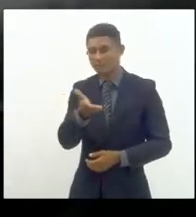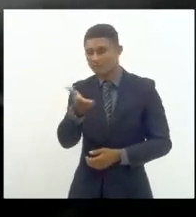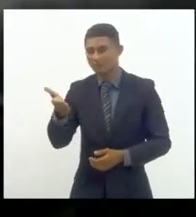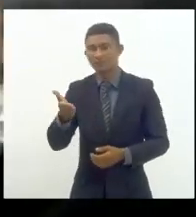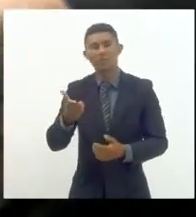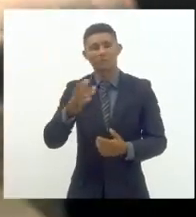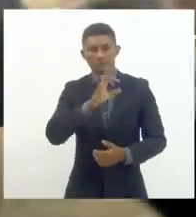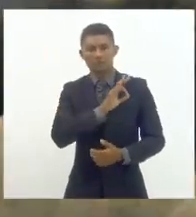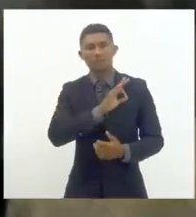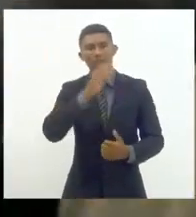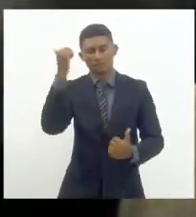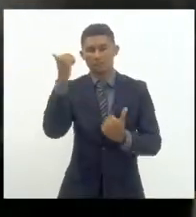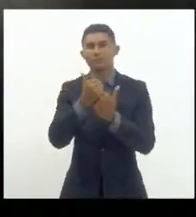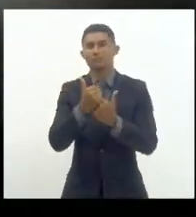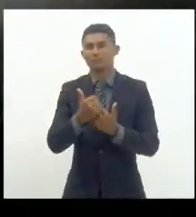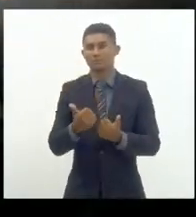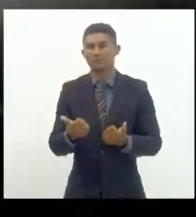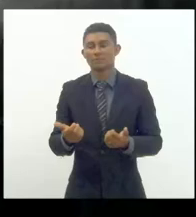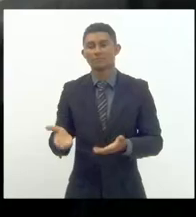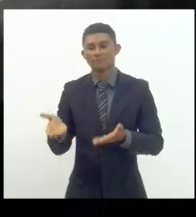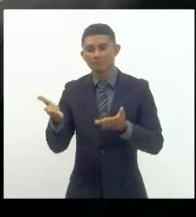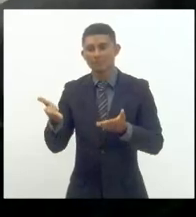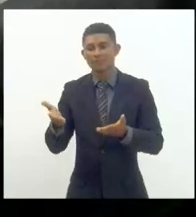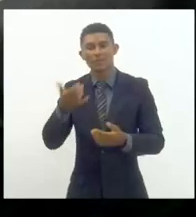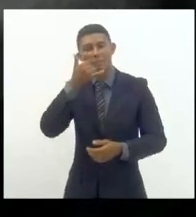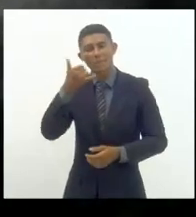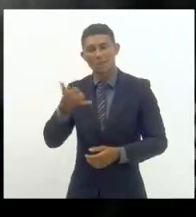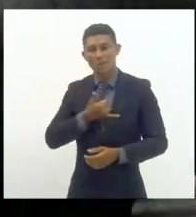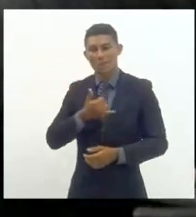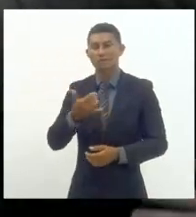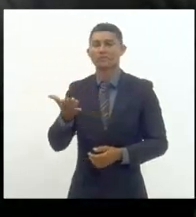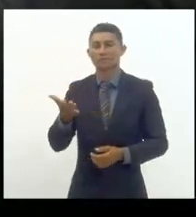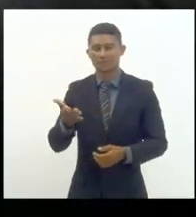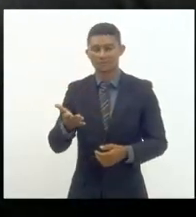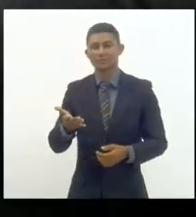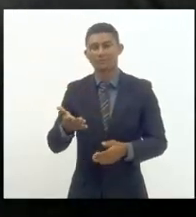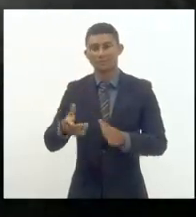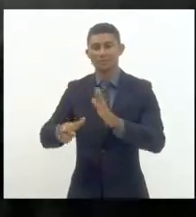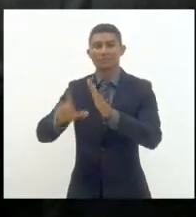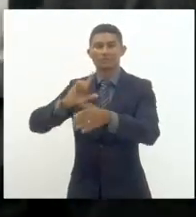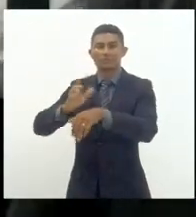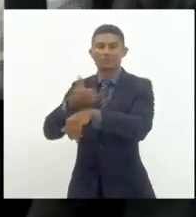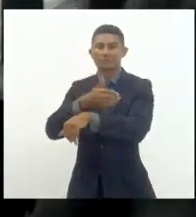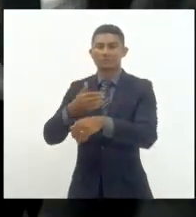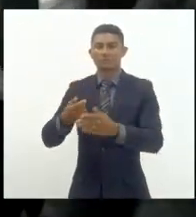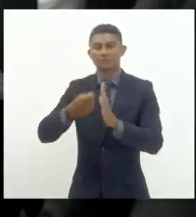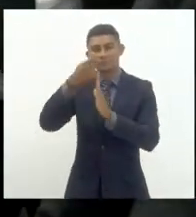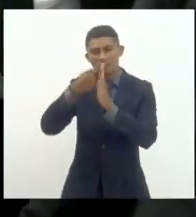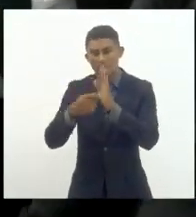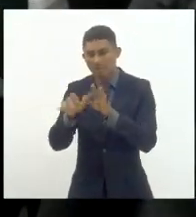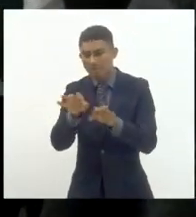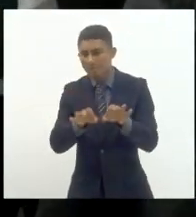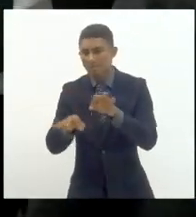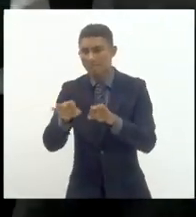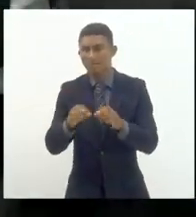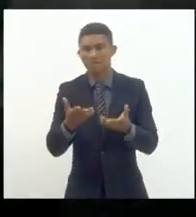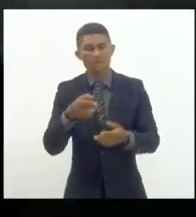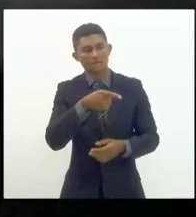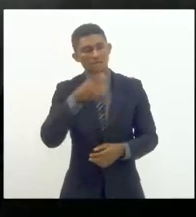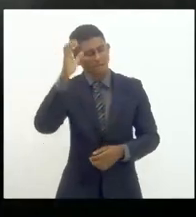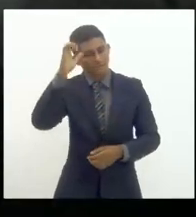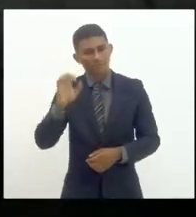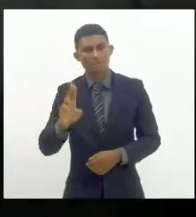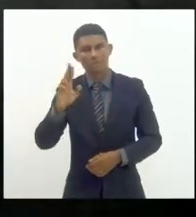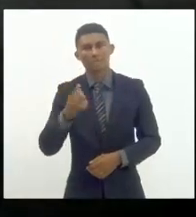defensores da polícia. Deputado Carlos Augusto me ligando desde cedo, fazendo a construção do texto. Mas deputada Tiaju